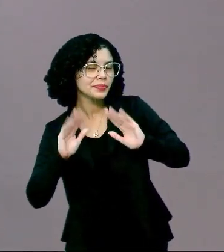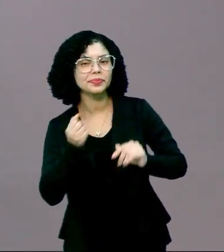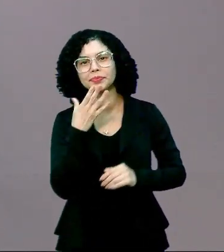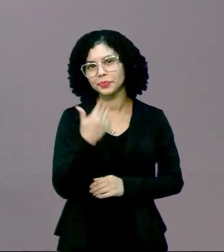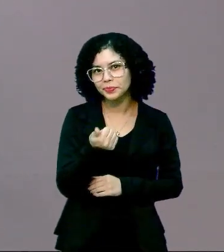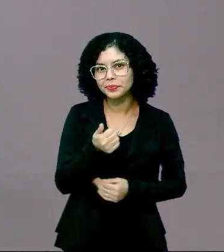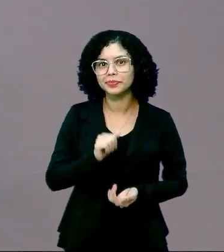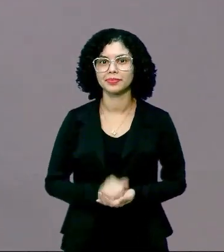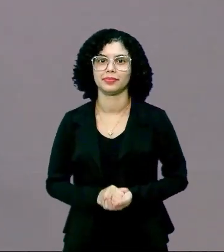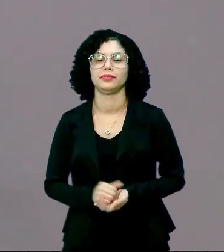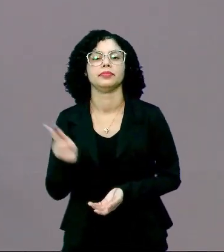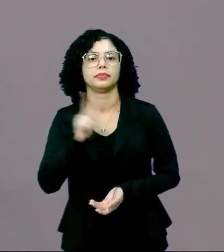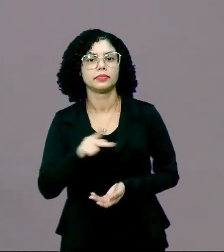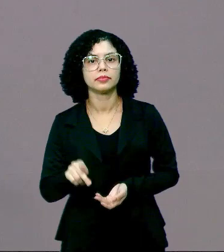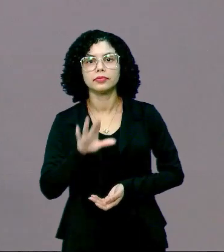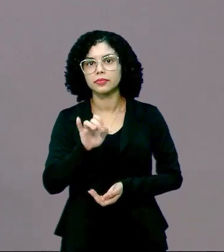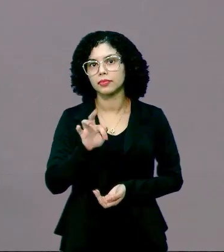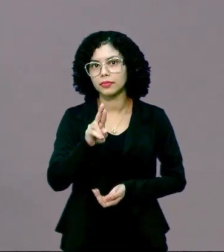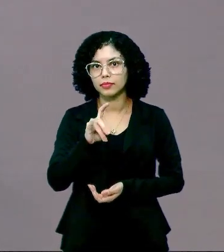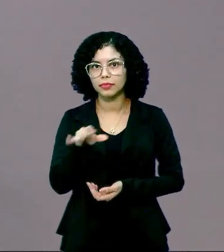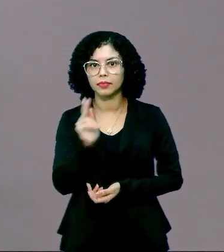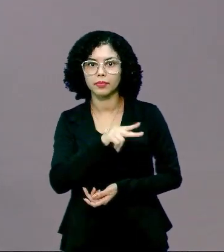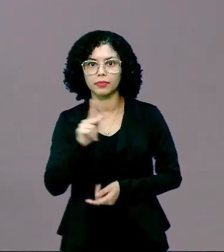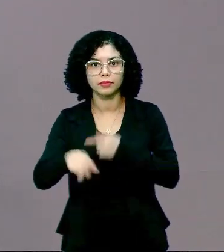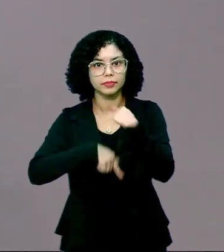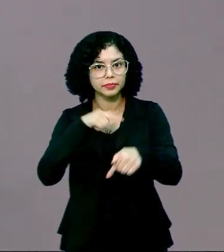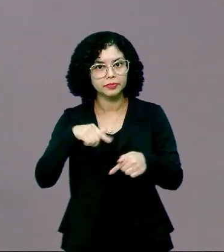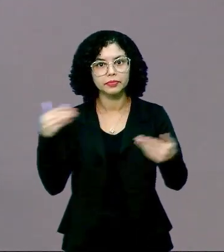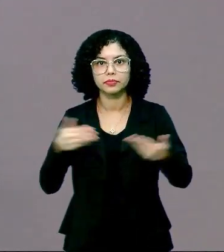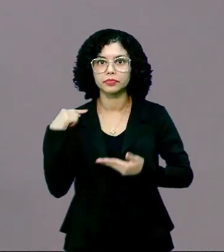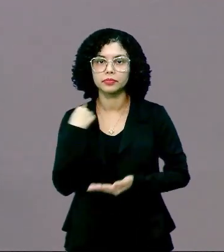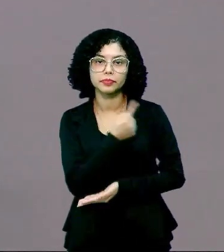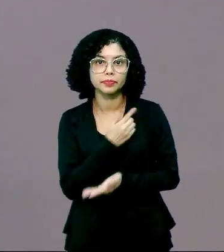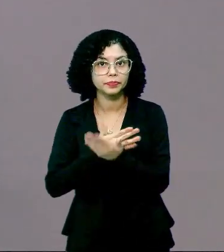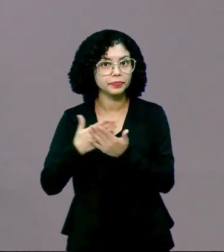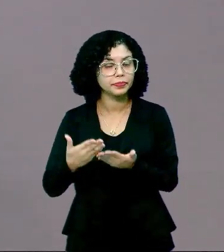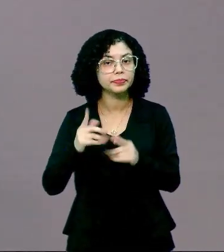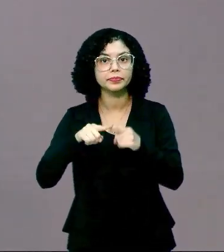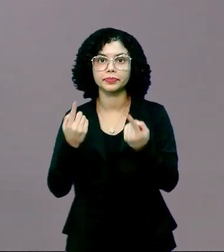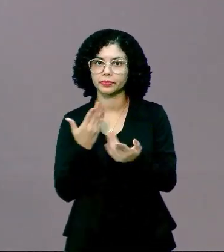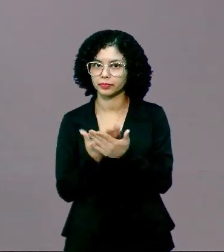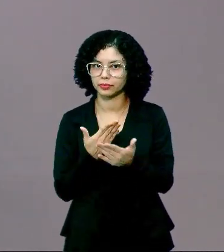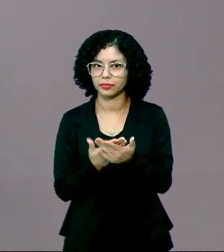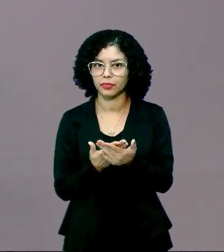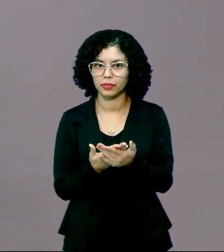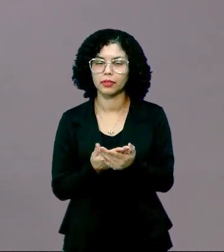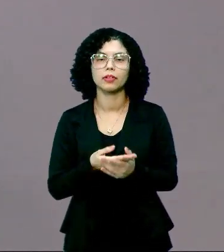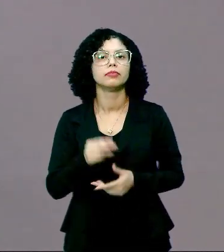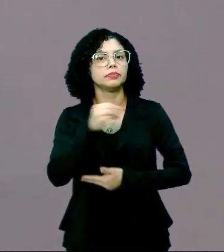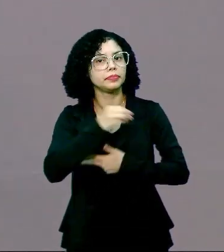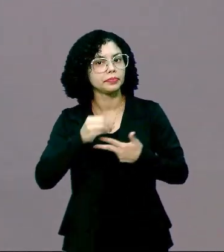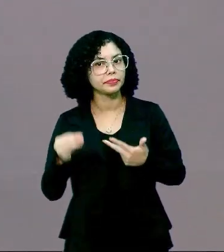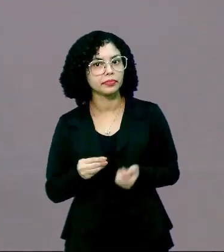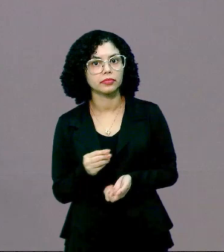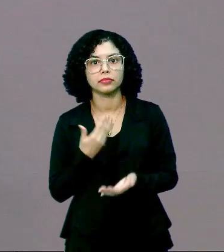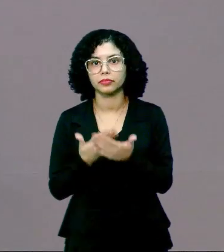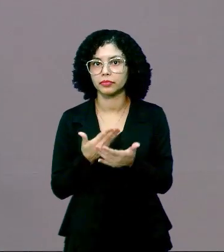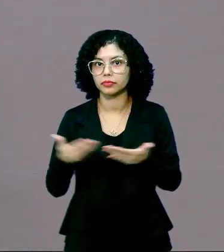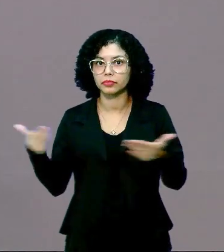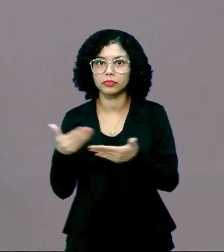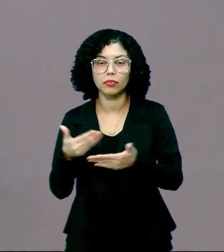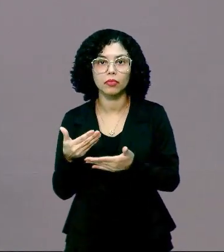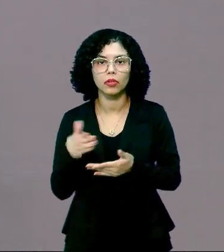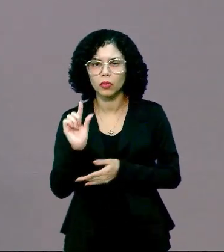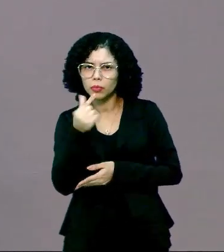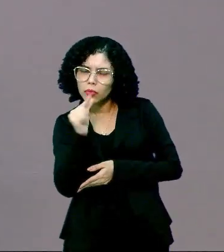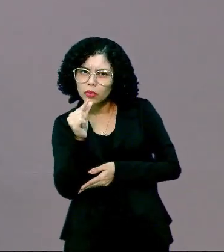Olá, tudo bem? Sou o professor Everton, professor de Química, e hoje nós vamos iniciar mais uma aula do nosso pré-ENEM. Bom, na aula de hoje nós vamos